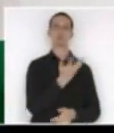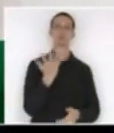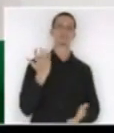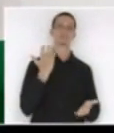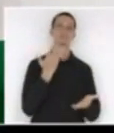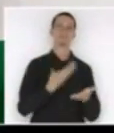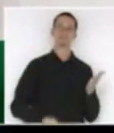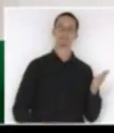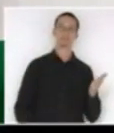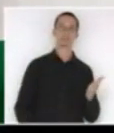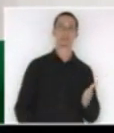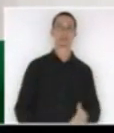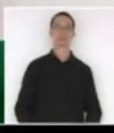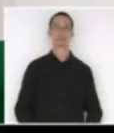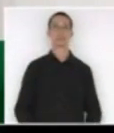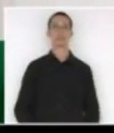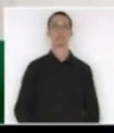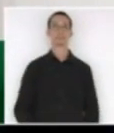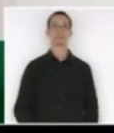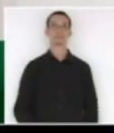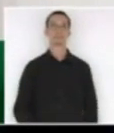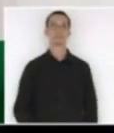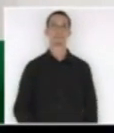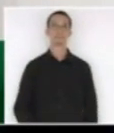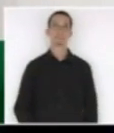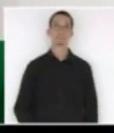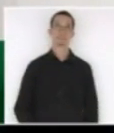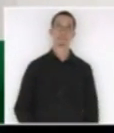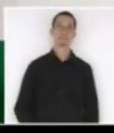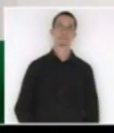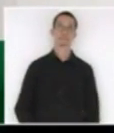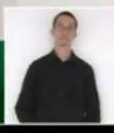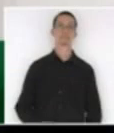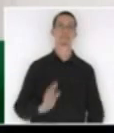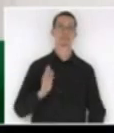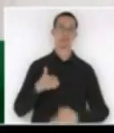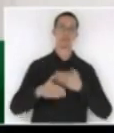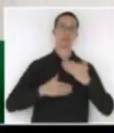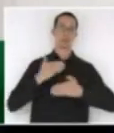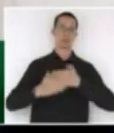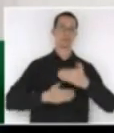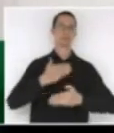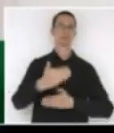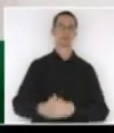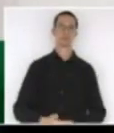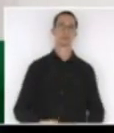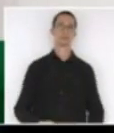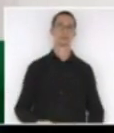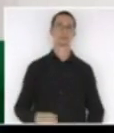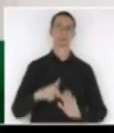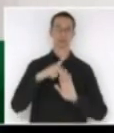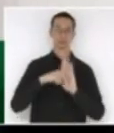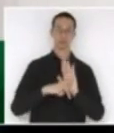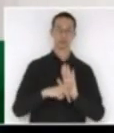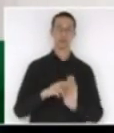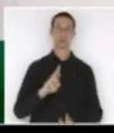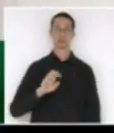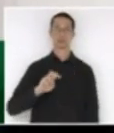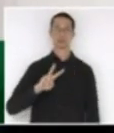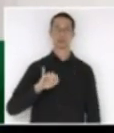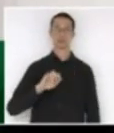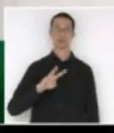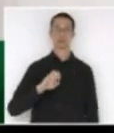Vossa Excelência aqui já participou desta comissão, mas avançamos muito com o programa Reviver agora.